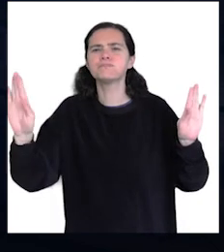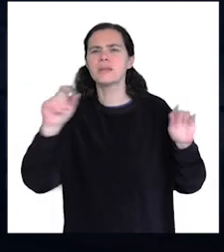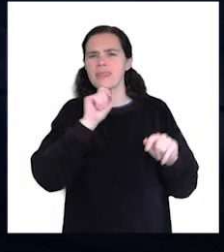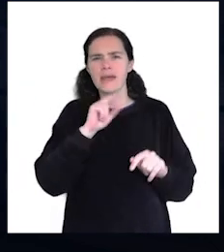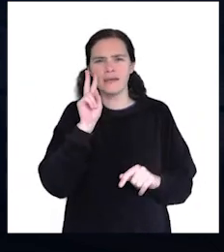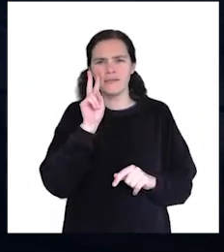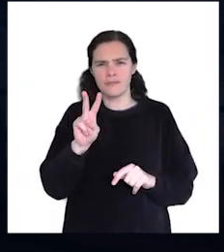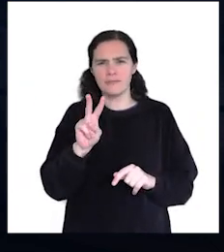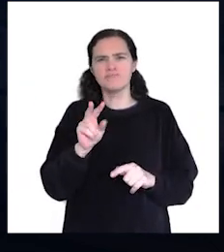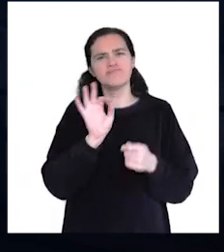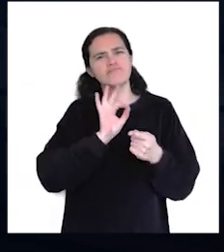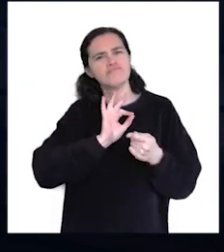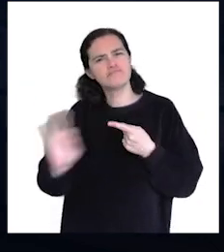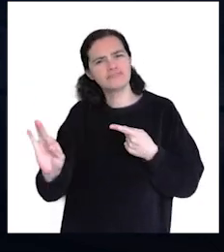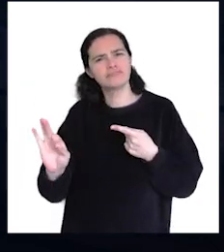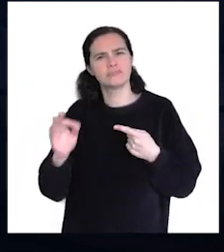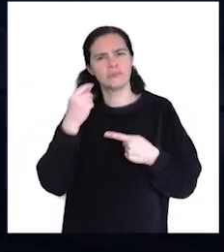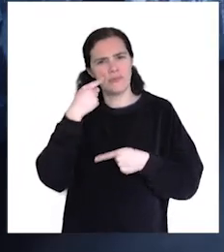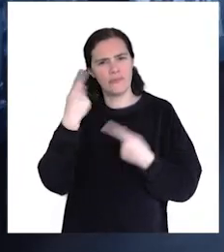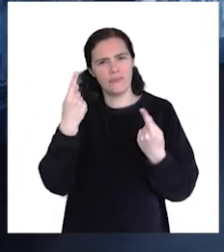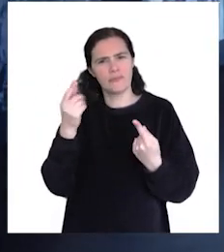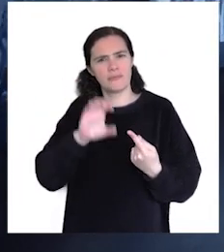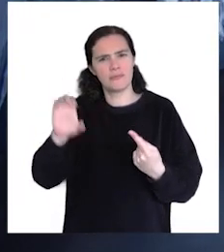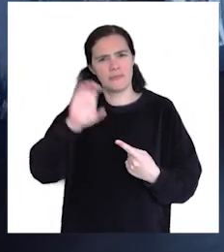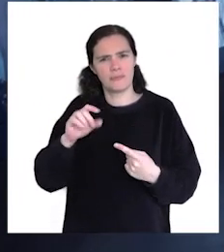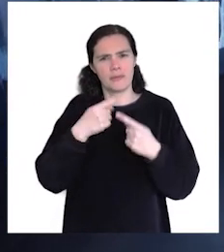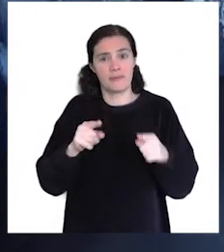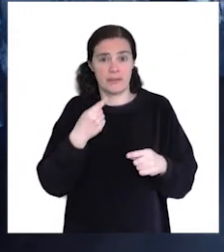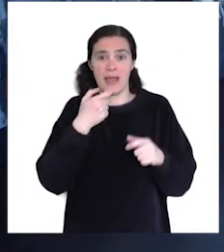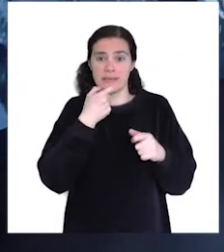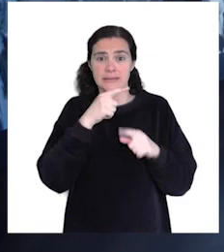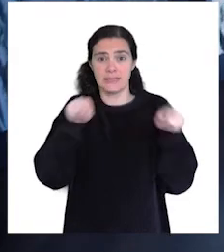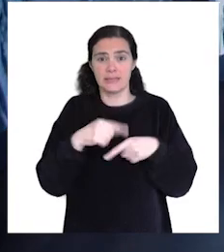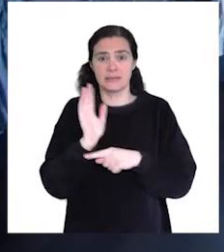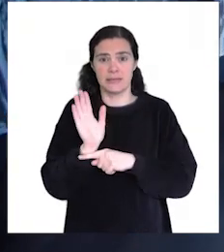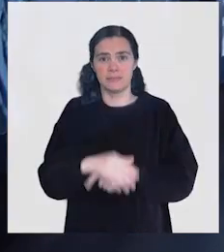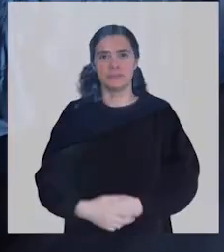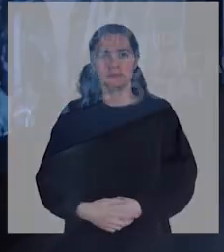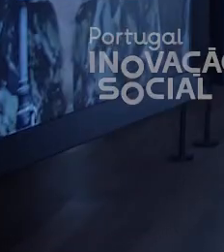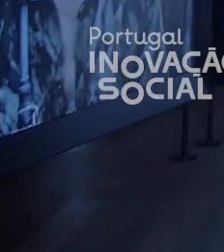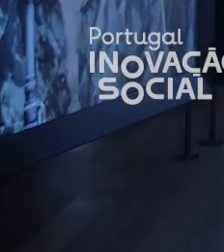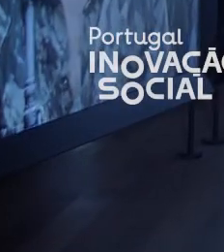permite precisamente explicitar de uma outra forma diferente daquela que acontece numa sala de cinema.